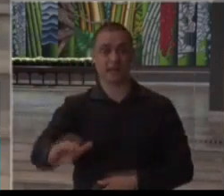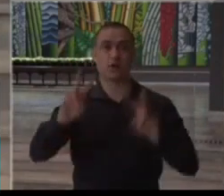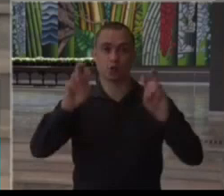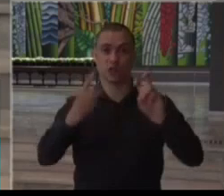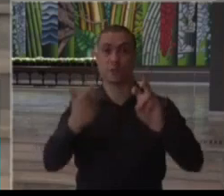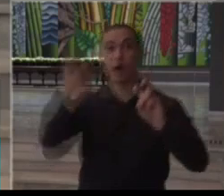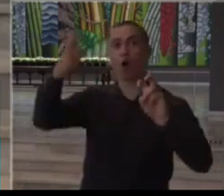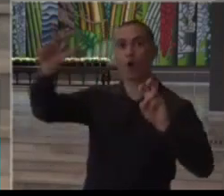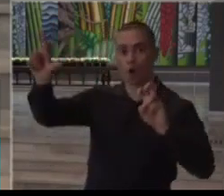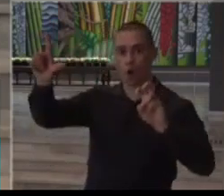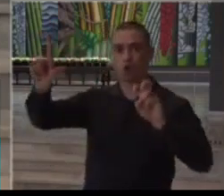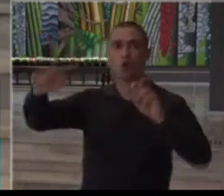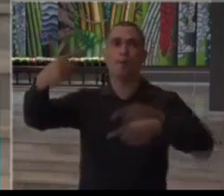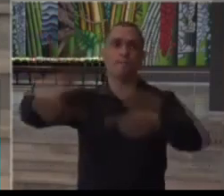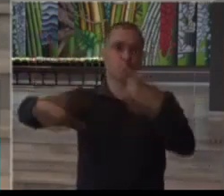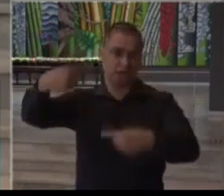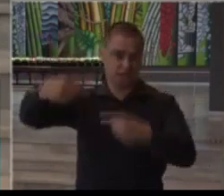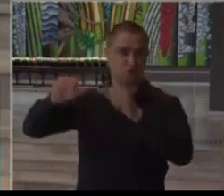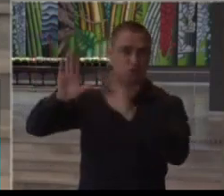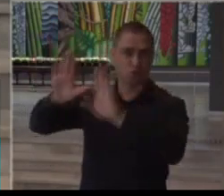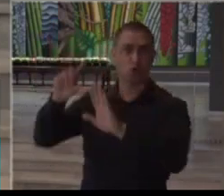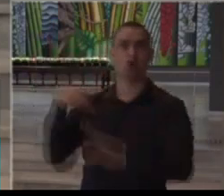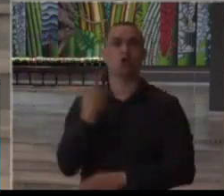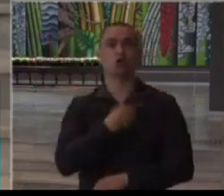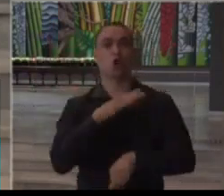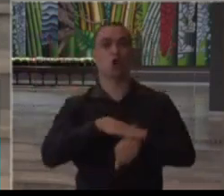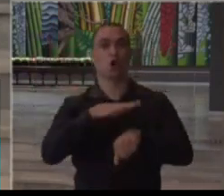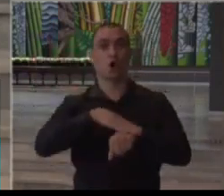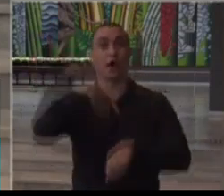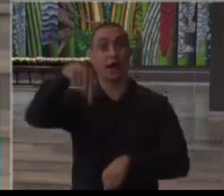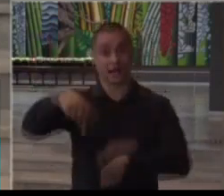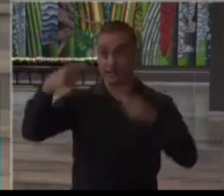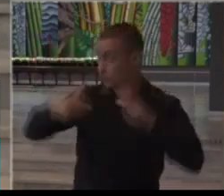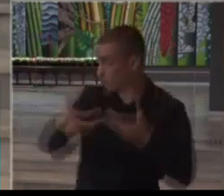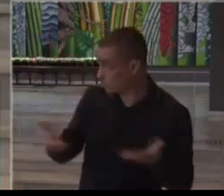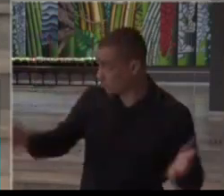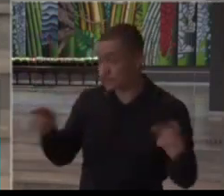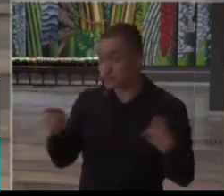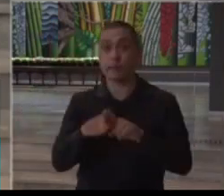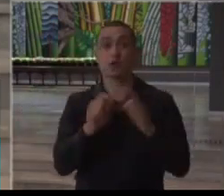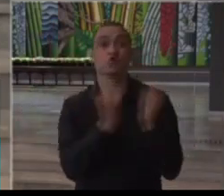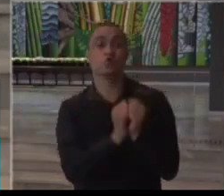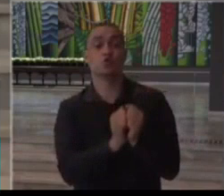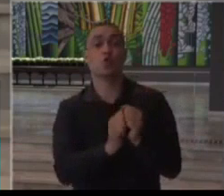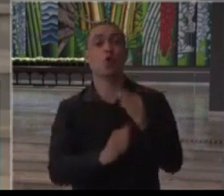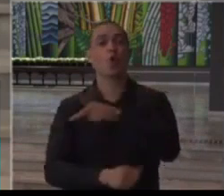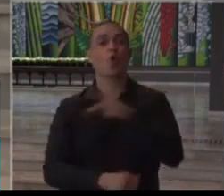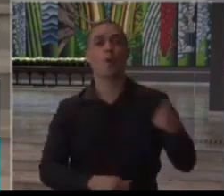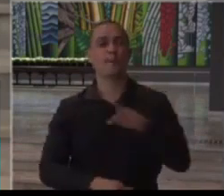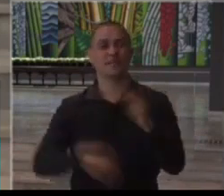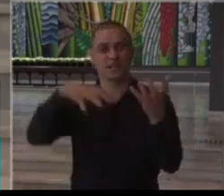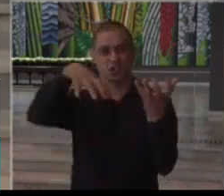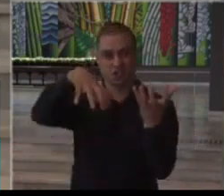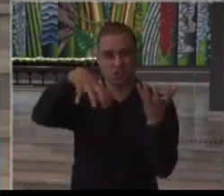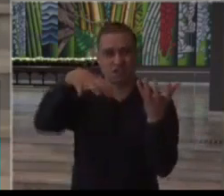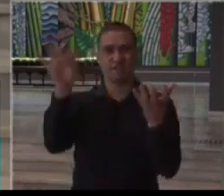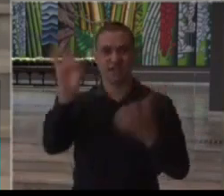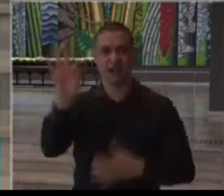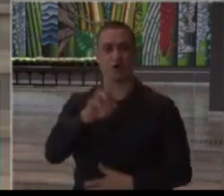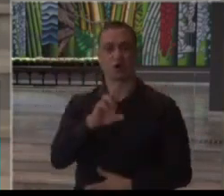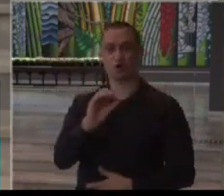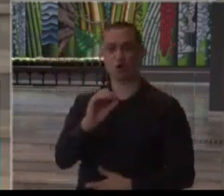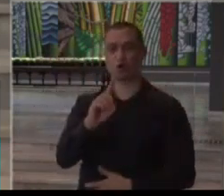um outro tema, é um tema de ordem política. Nós estaremos aqui neste mesmo local com o presidente da Câmara